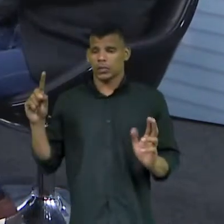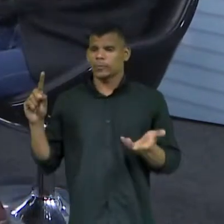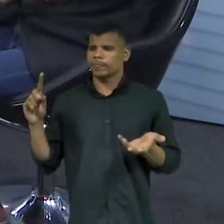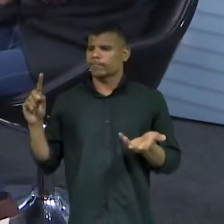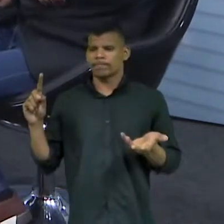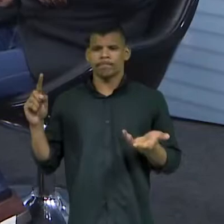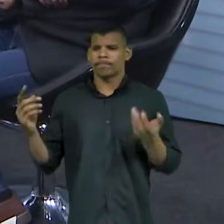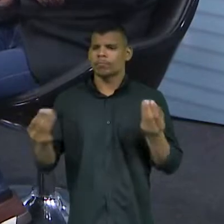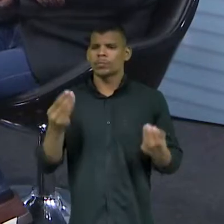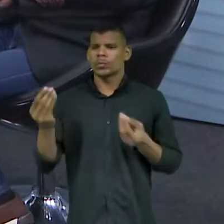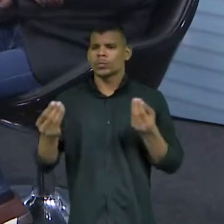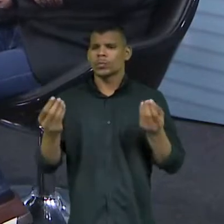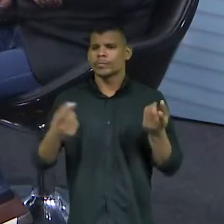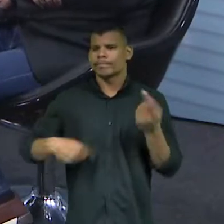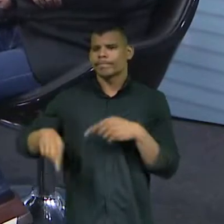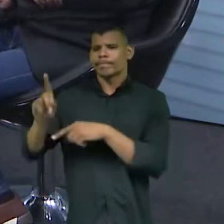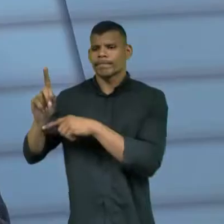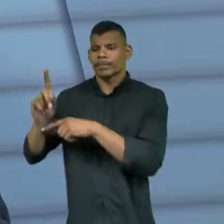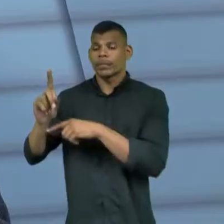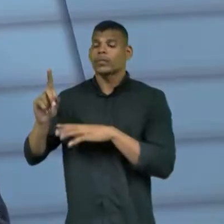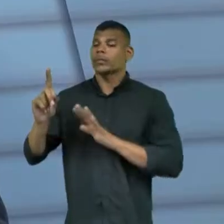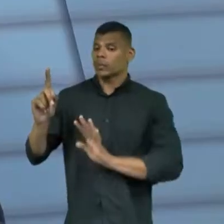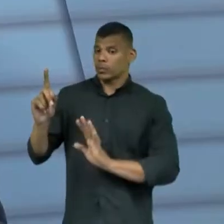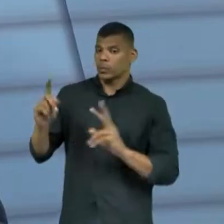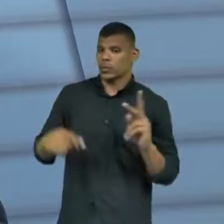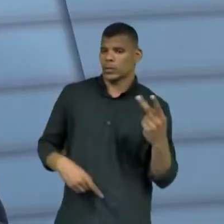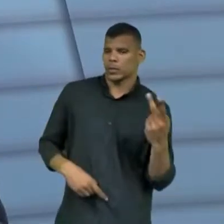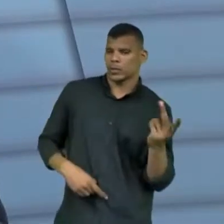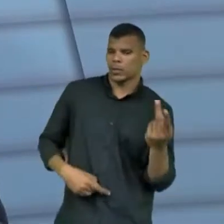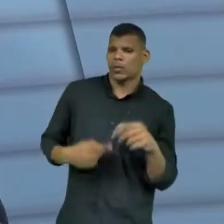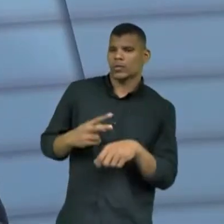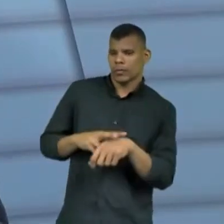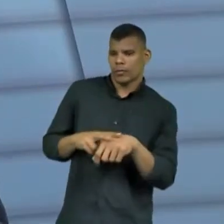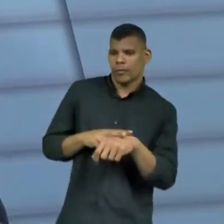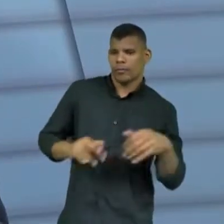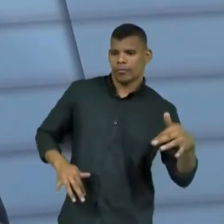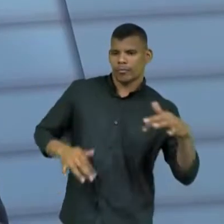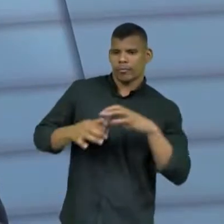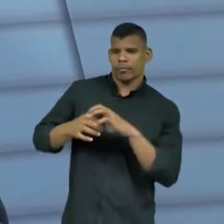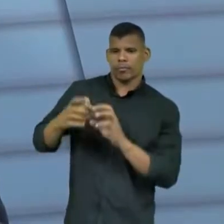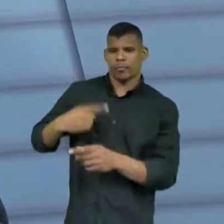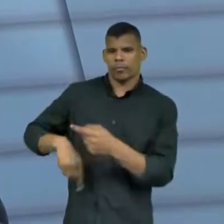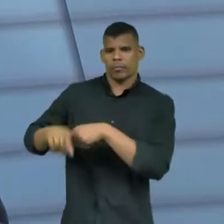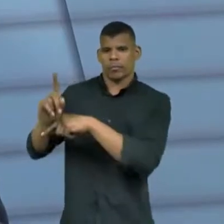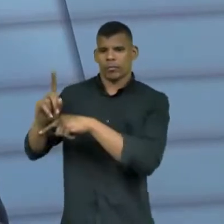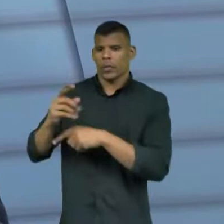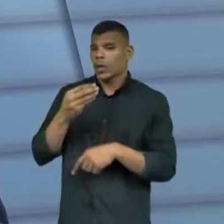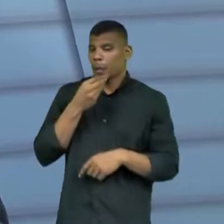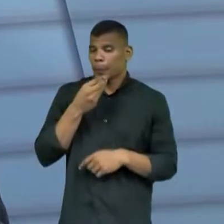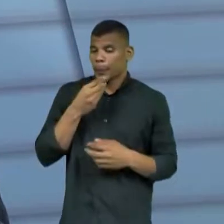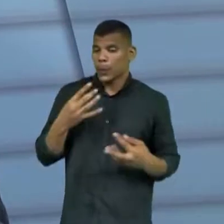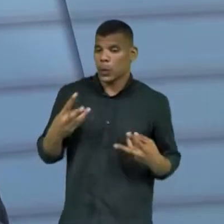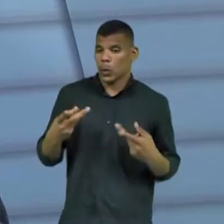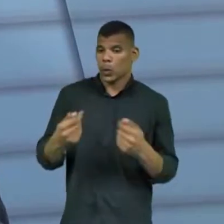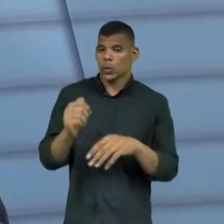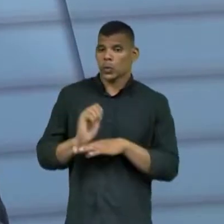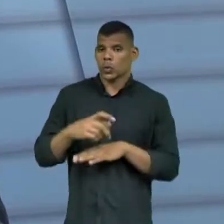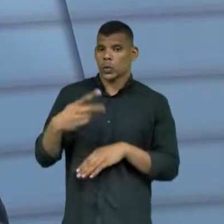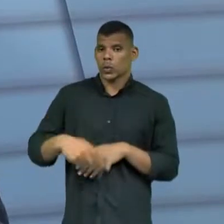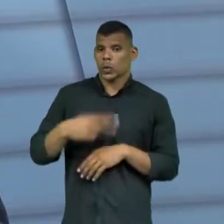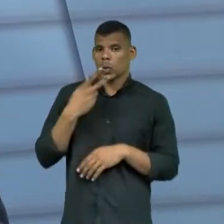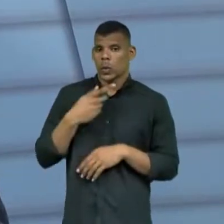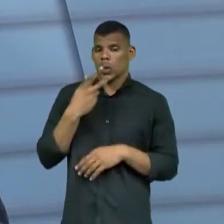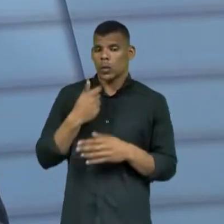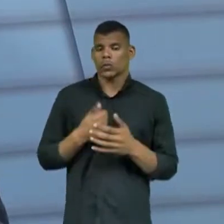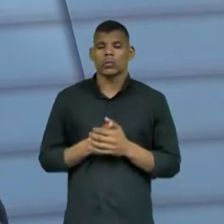jogo, né, Lúcio? Tudo bem? Tudo bem. Realmente é uma grande oportunidade para o nosso Estado